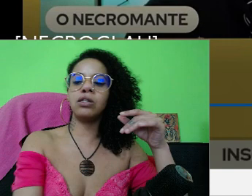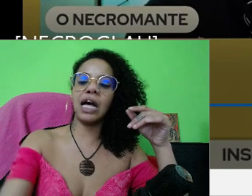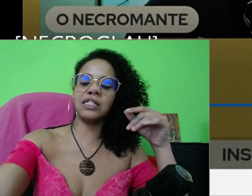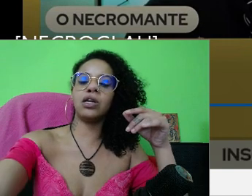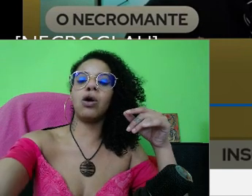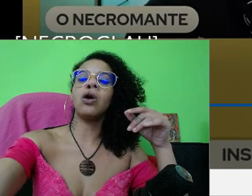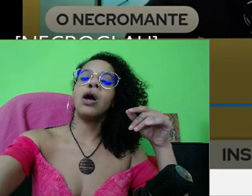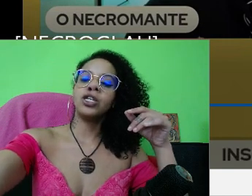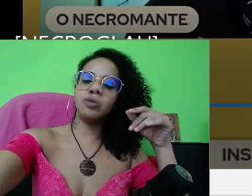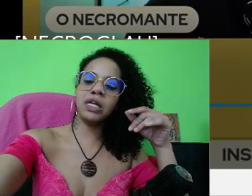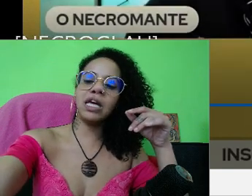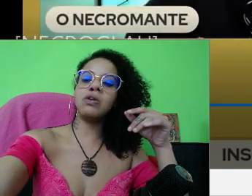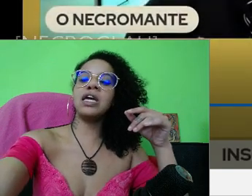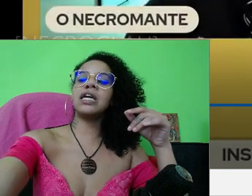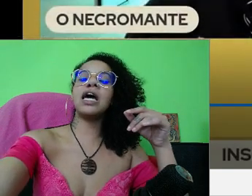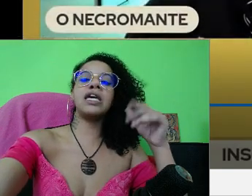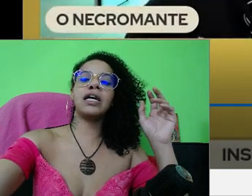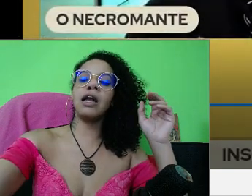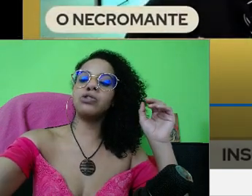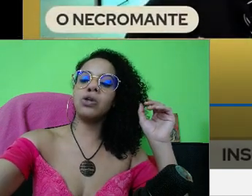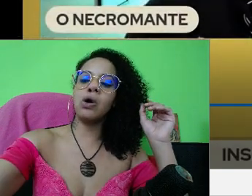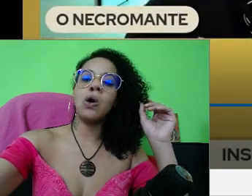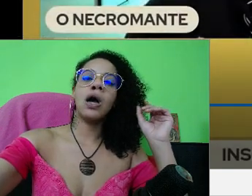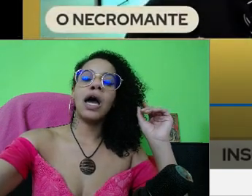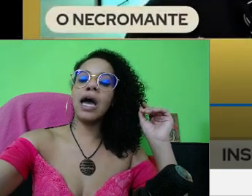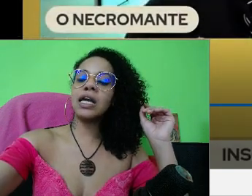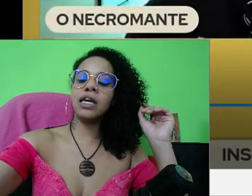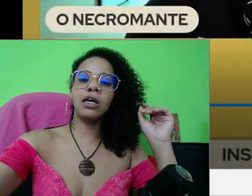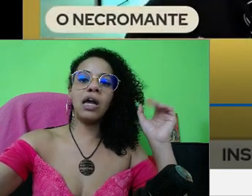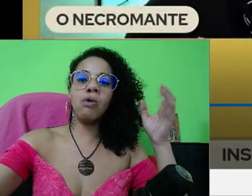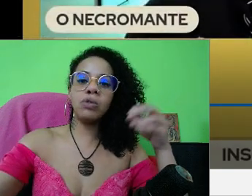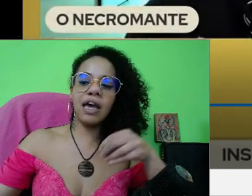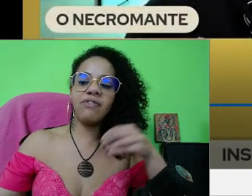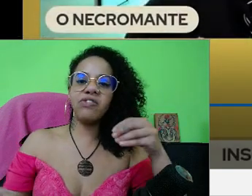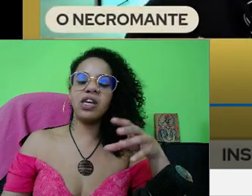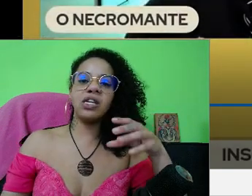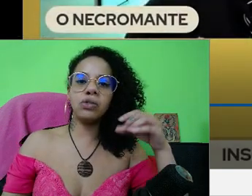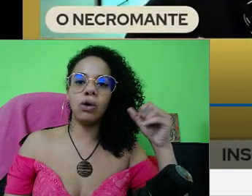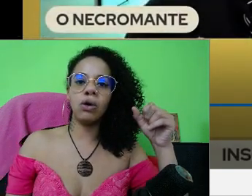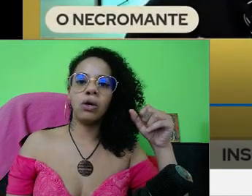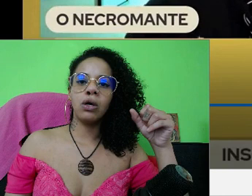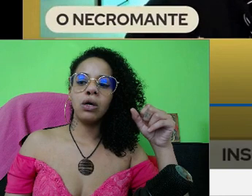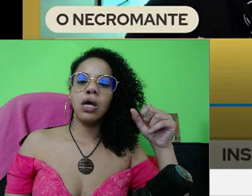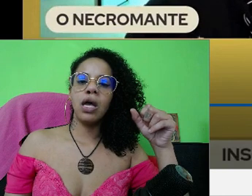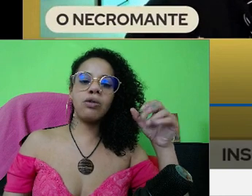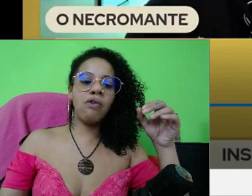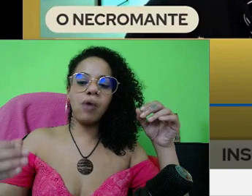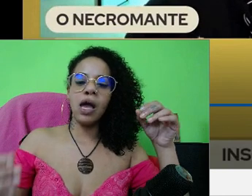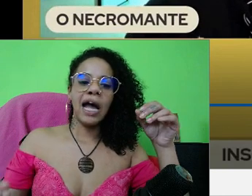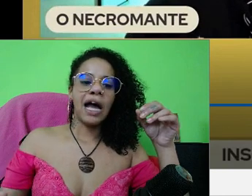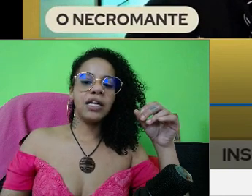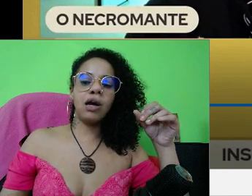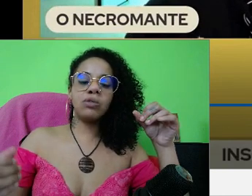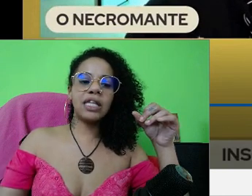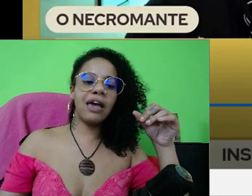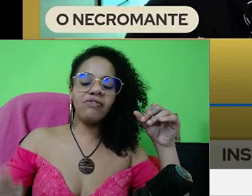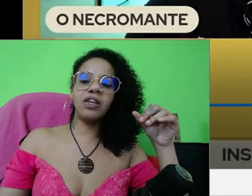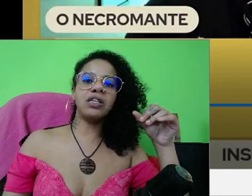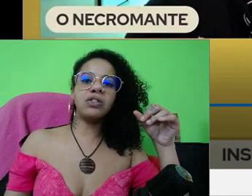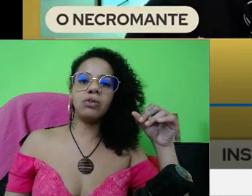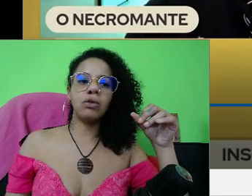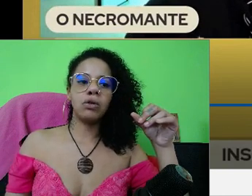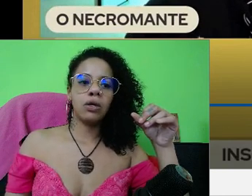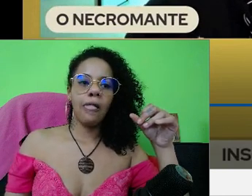havia nada assim ó Te mandei o link aí glausou é aqui não teve isso eu não não